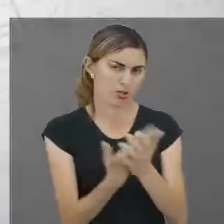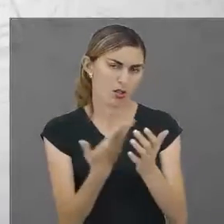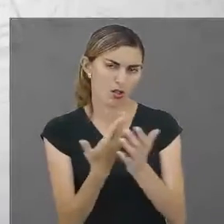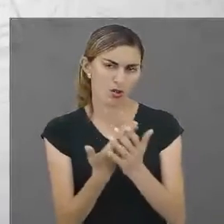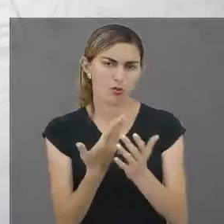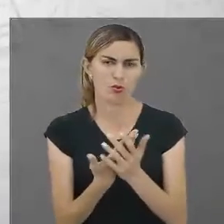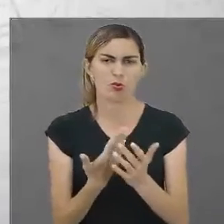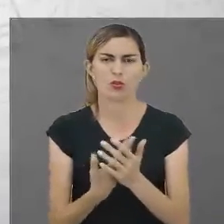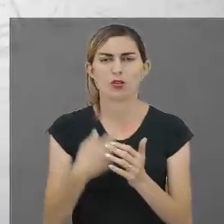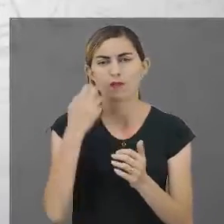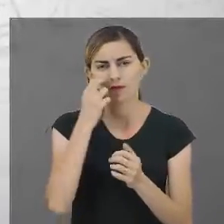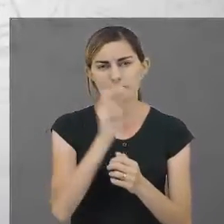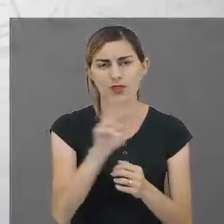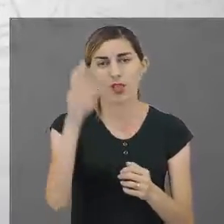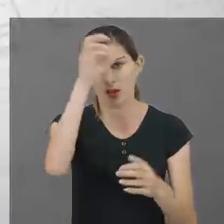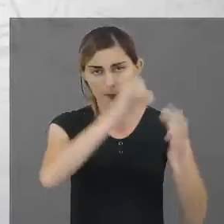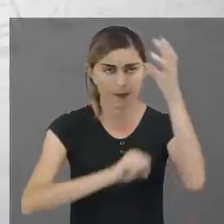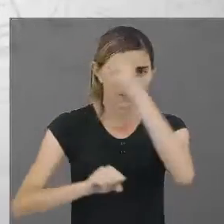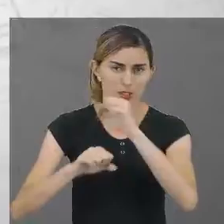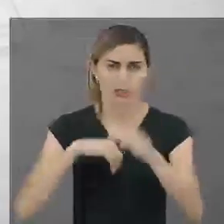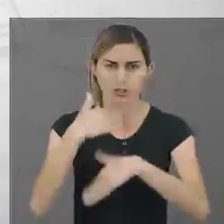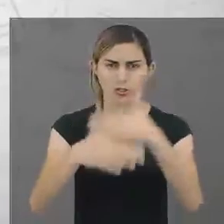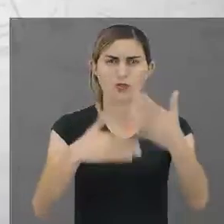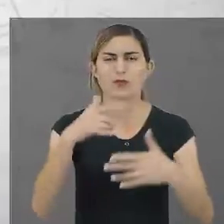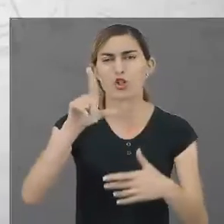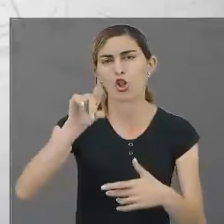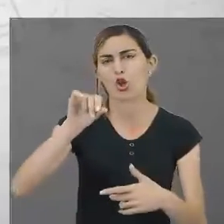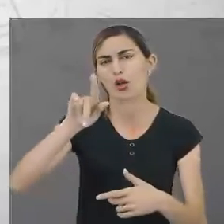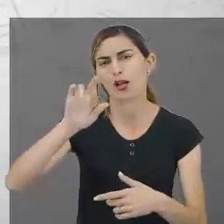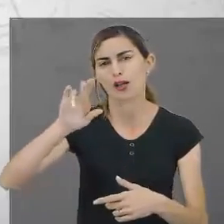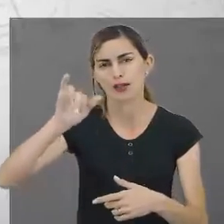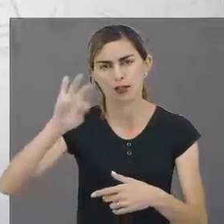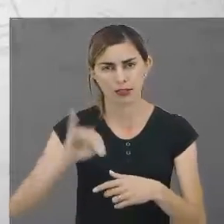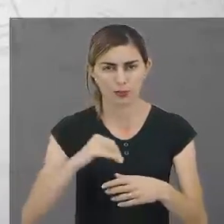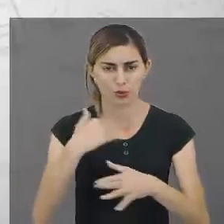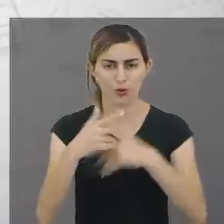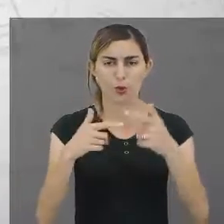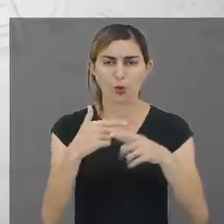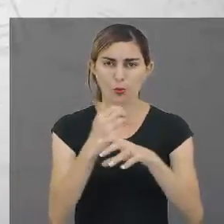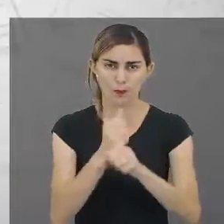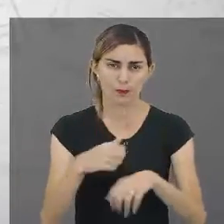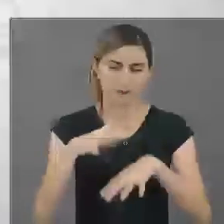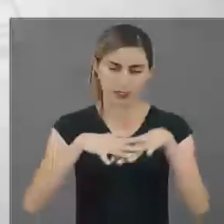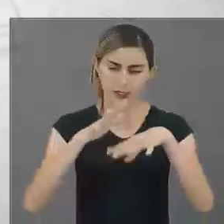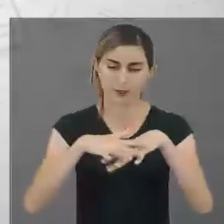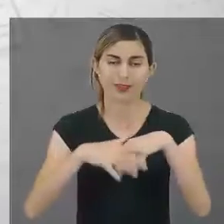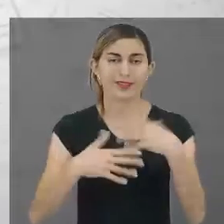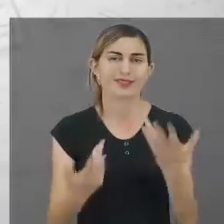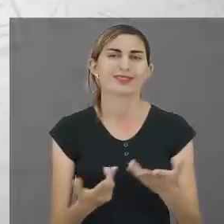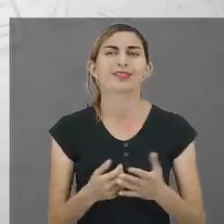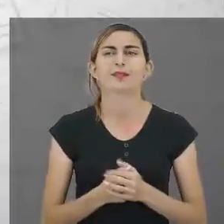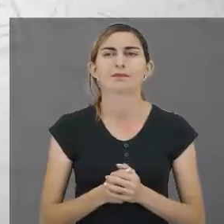aula, nós vamos aprender a desenvolver algoritmos para realizar operações matemáticas.